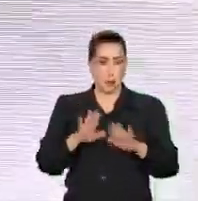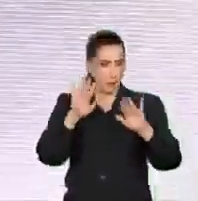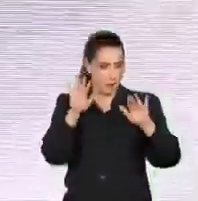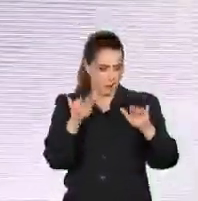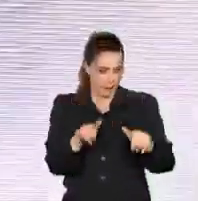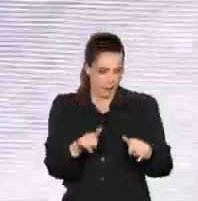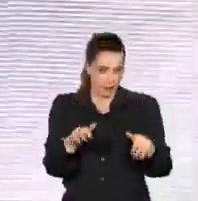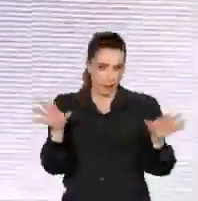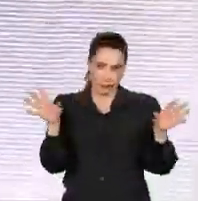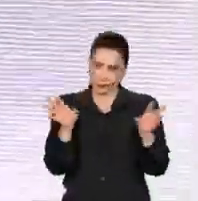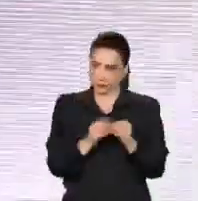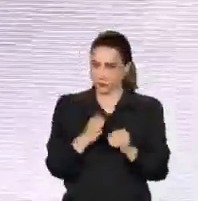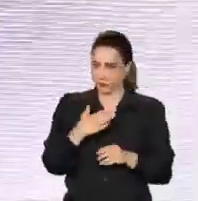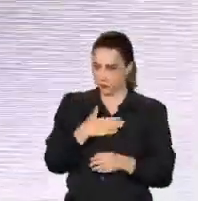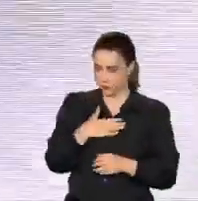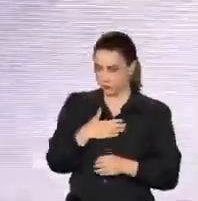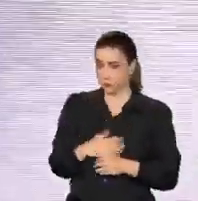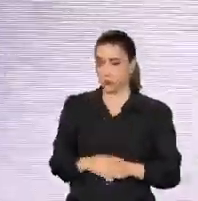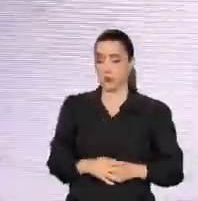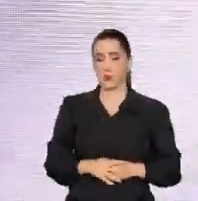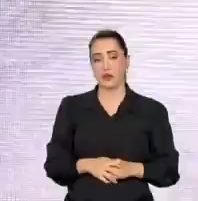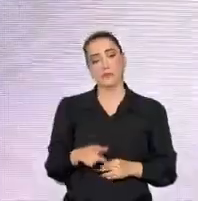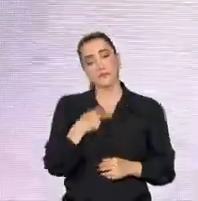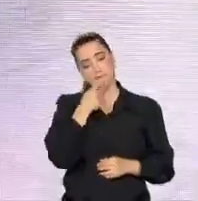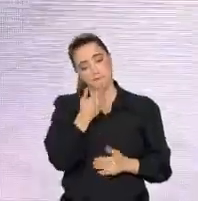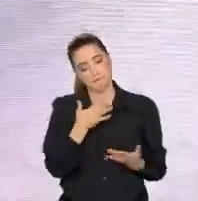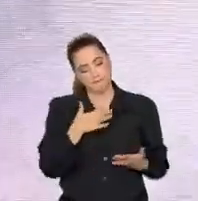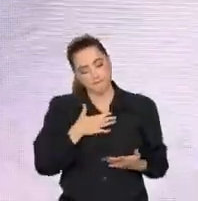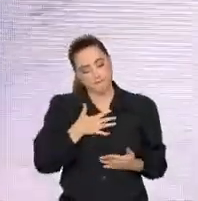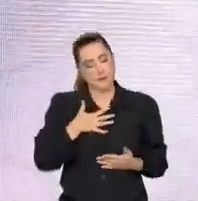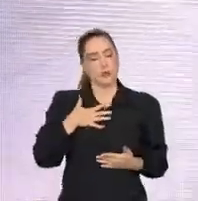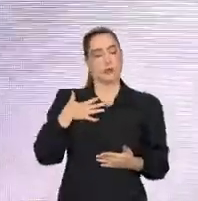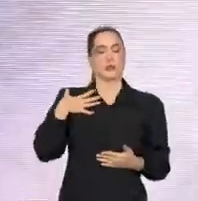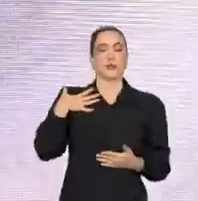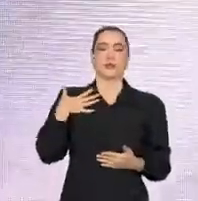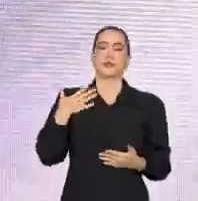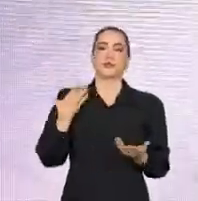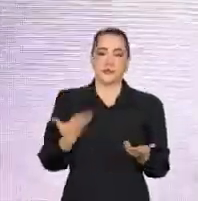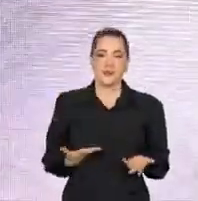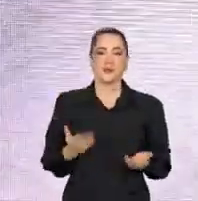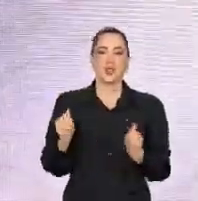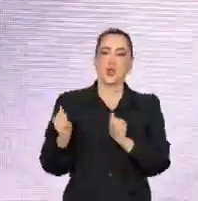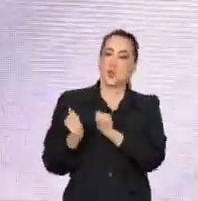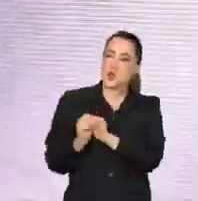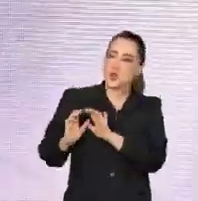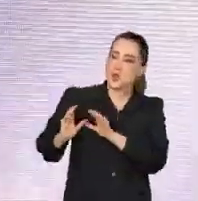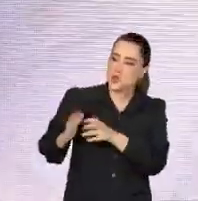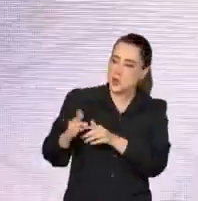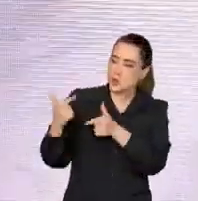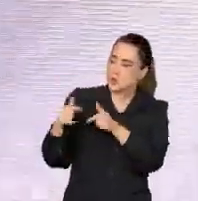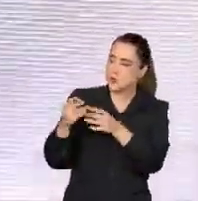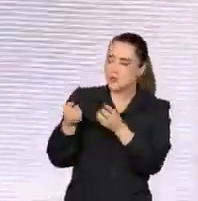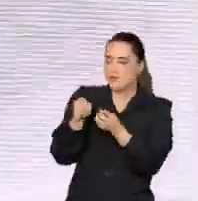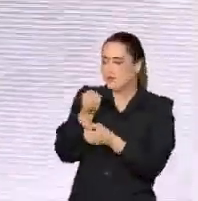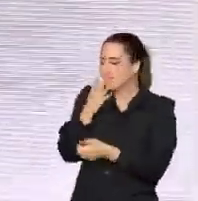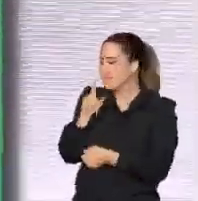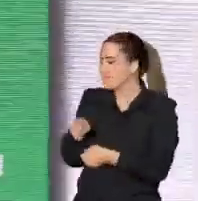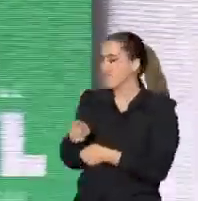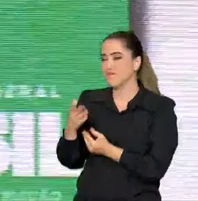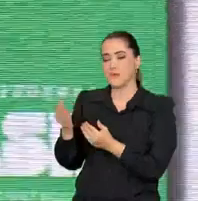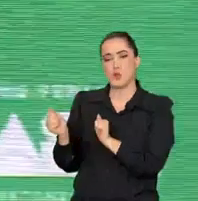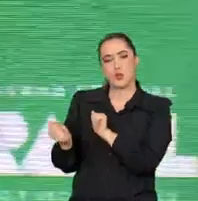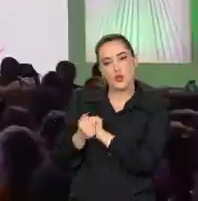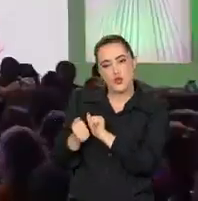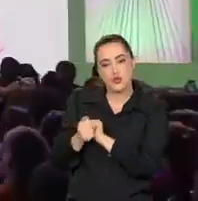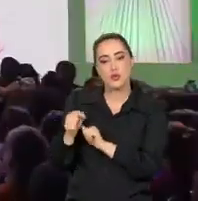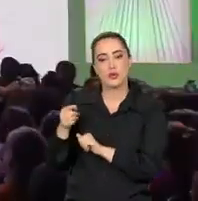palavras, dizer que para mim é um orgulho muito grande, juntamente com essa equipe preciosa, como temos aqui ao meu